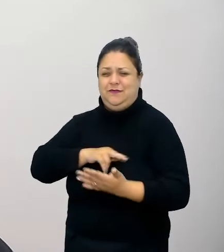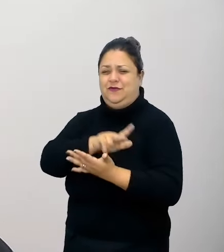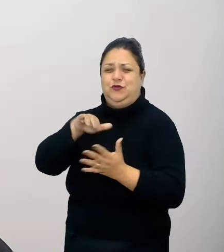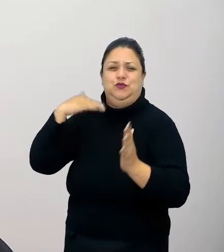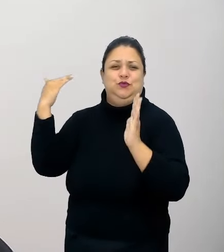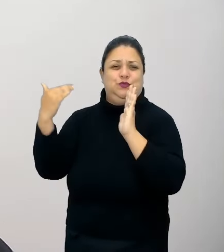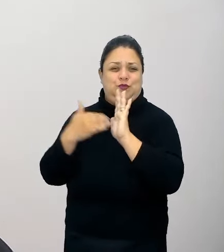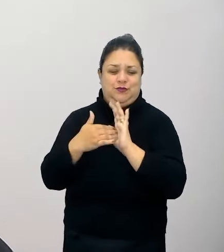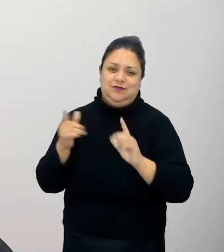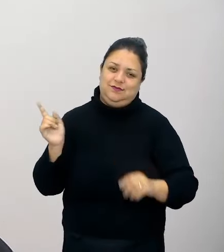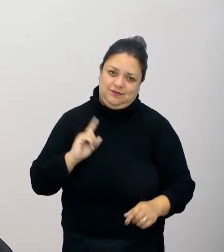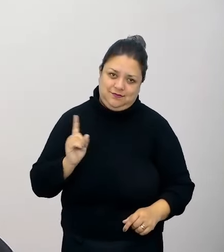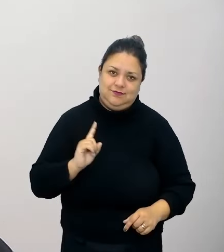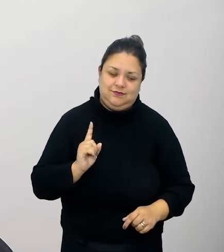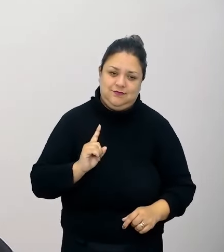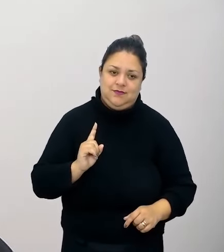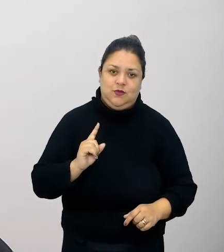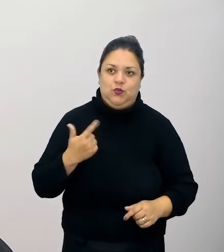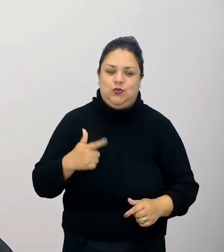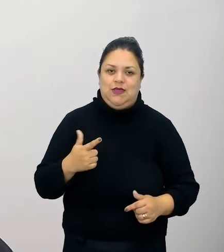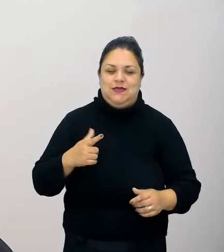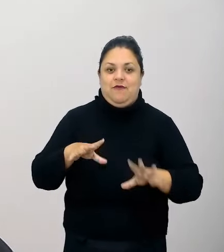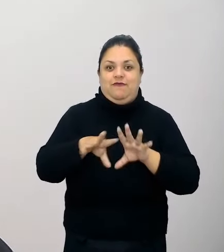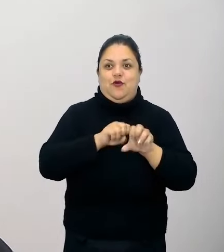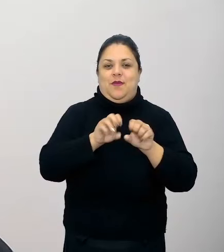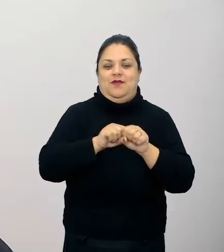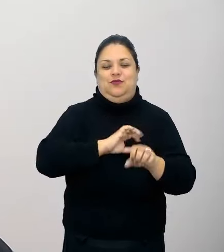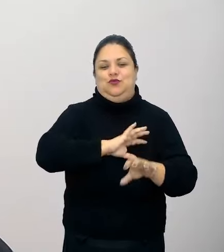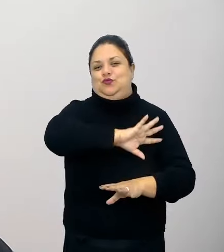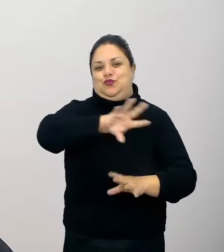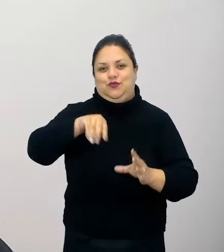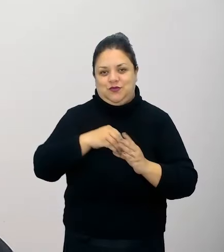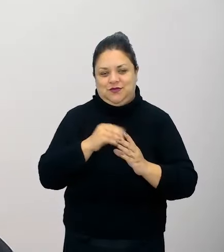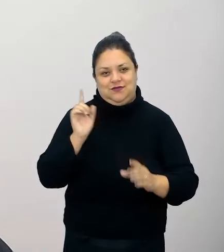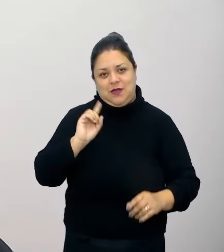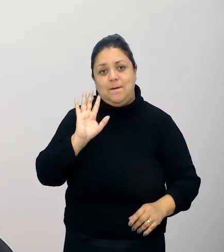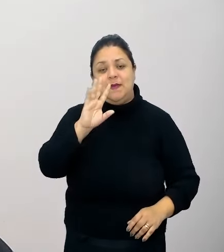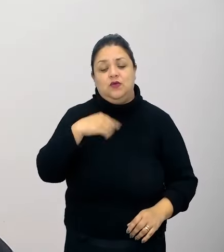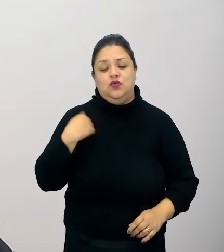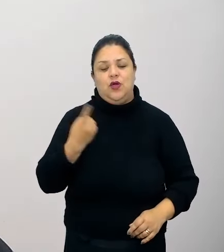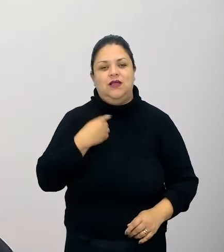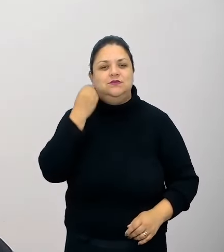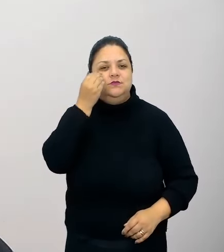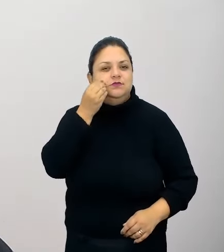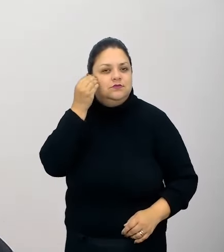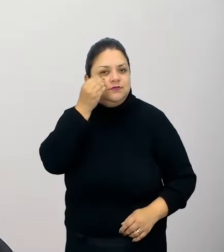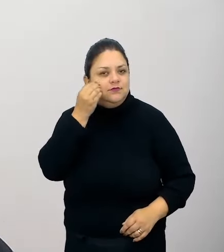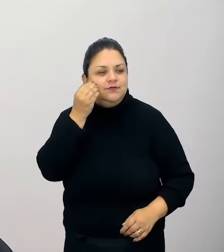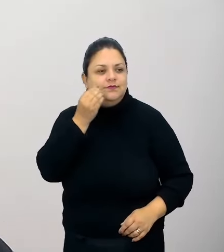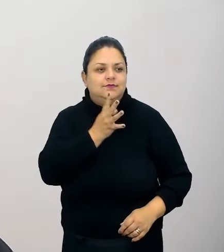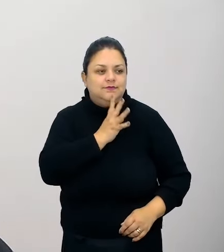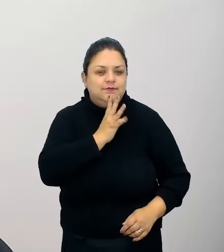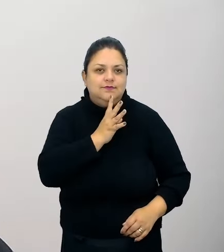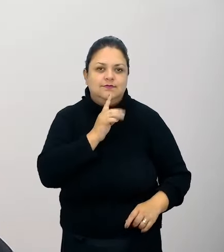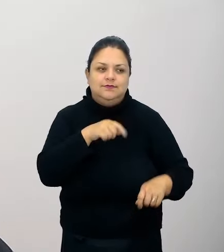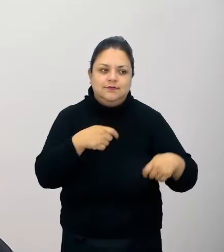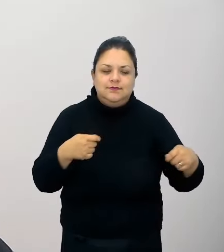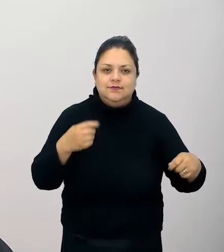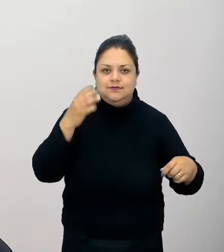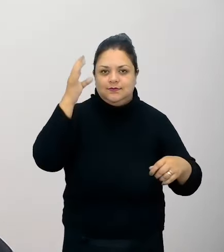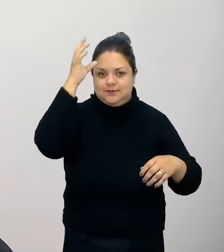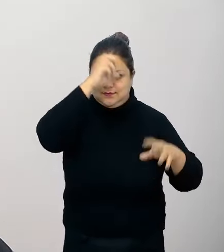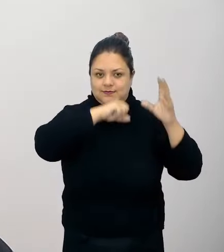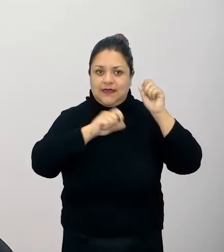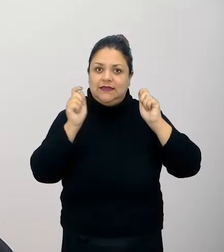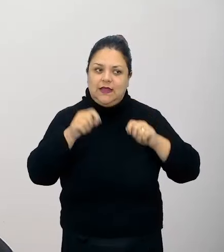temos essa expertise em todas, mas nós temos conhecimento, nós podemos dar